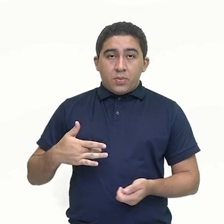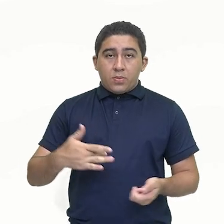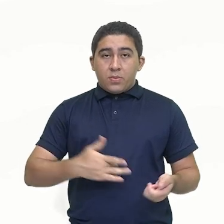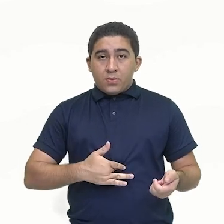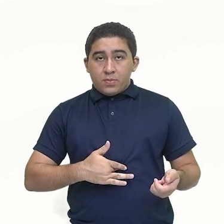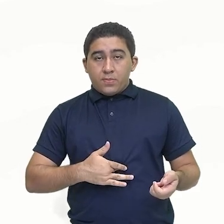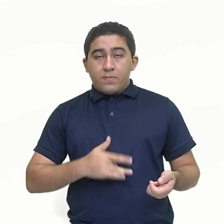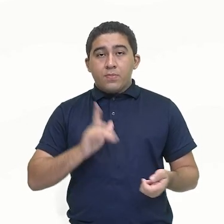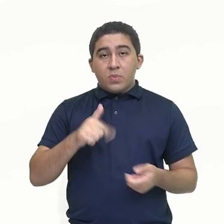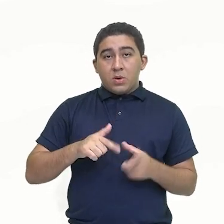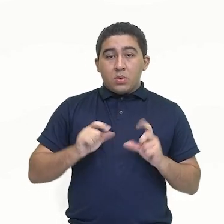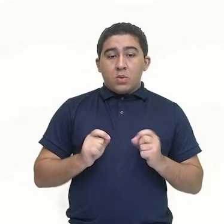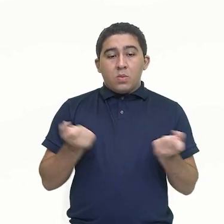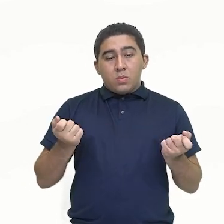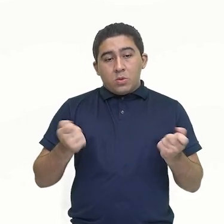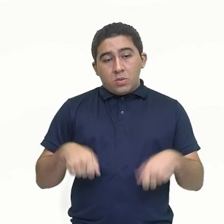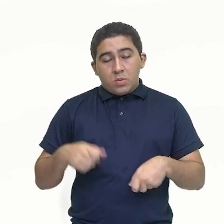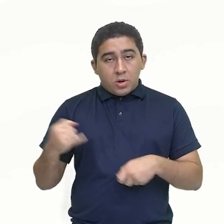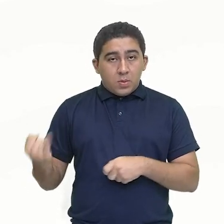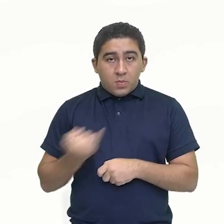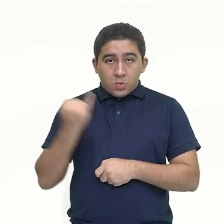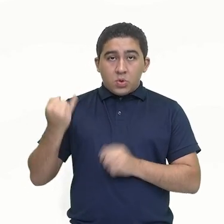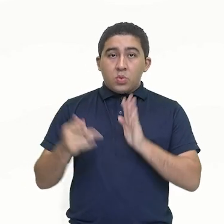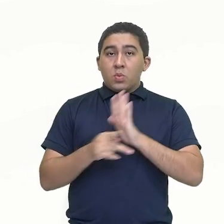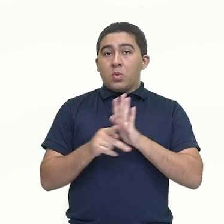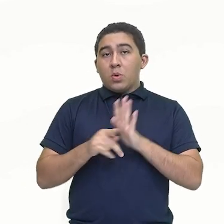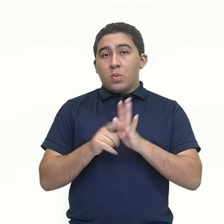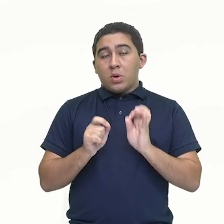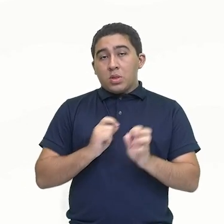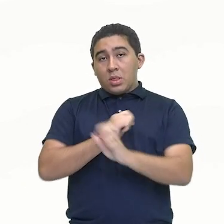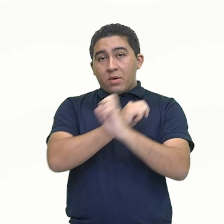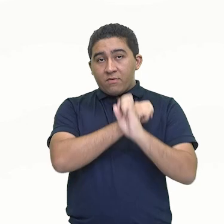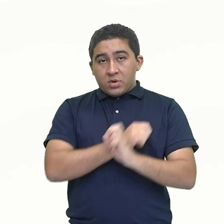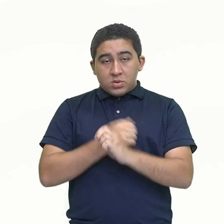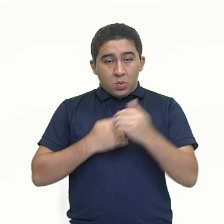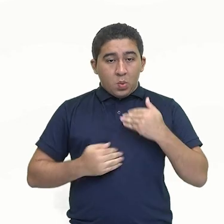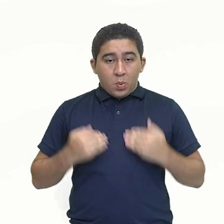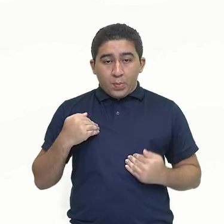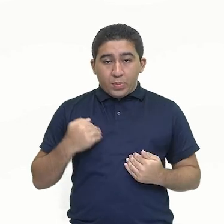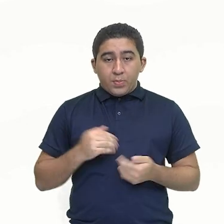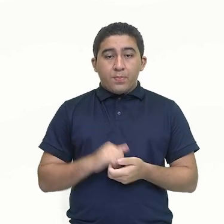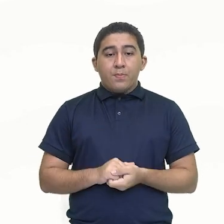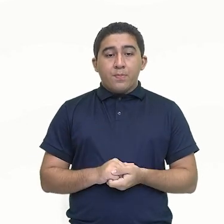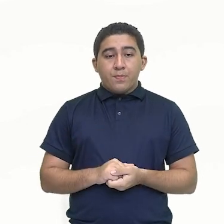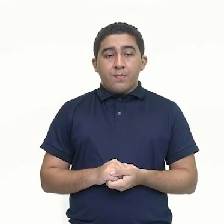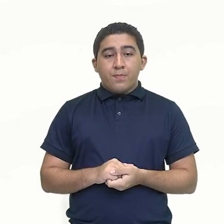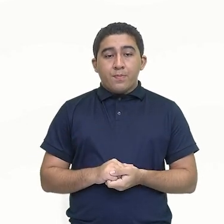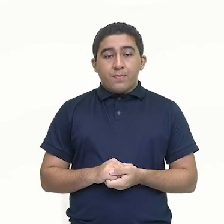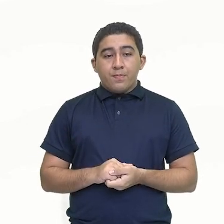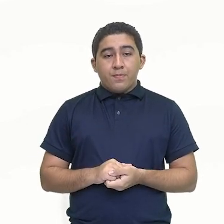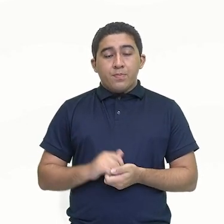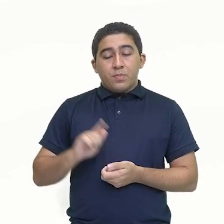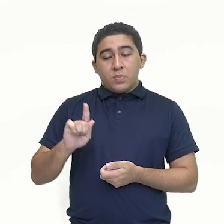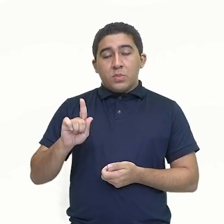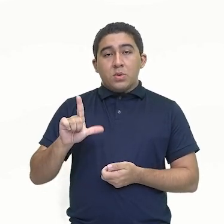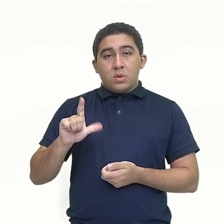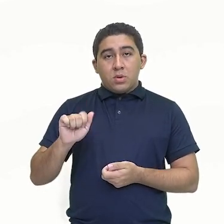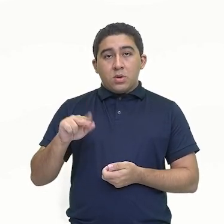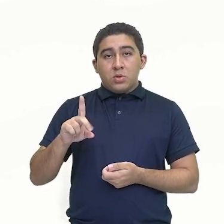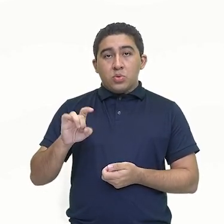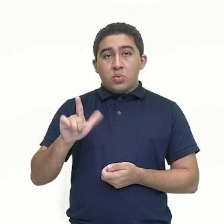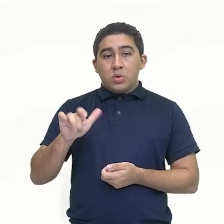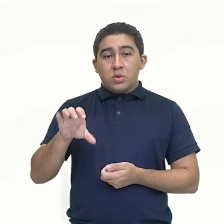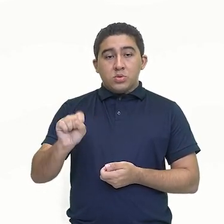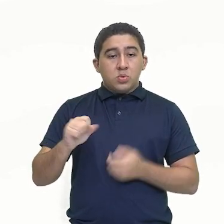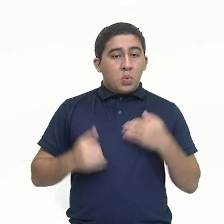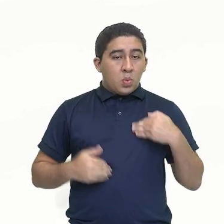são órgãos importantes para a defesa do organismo. Glândulas, espalhadas pelo